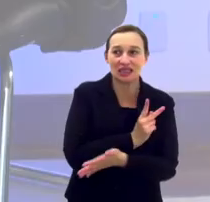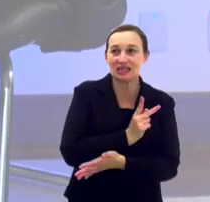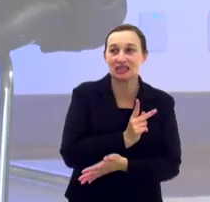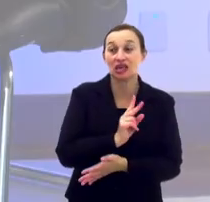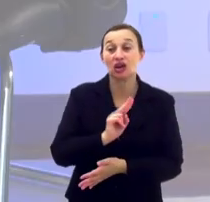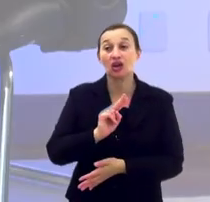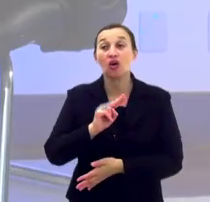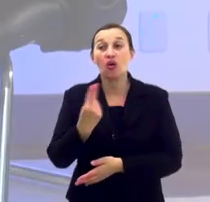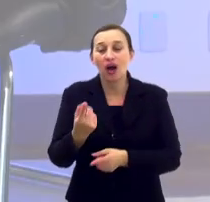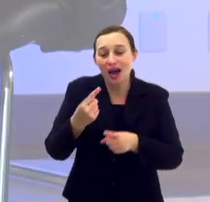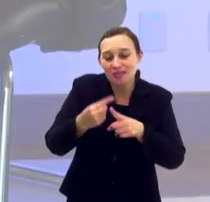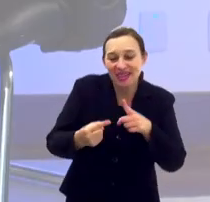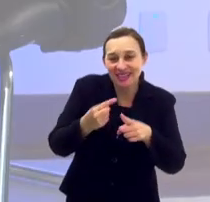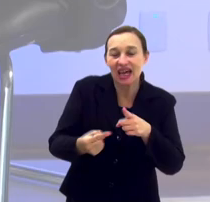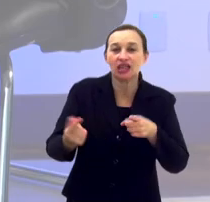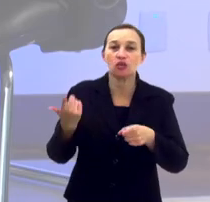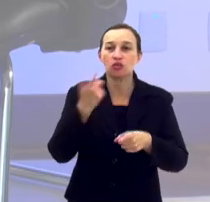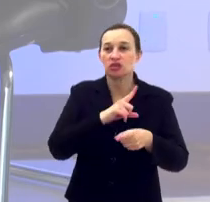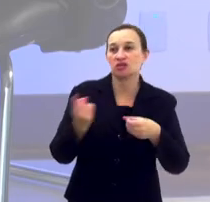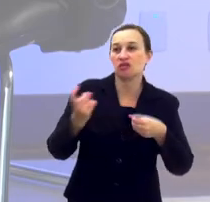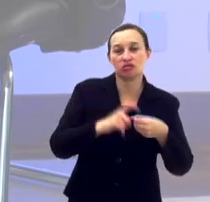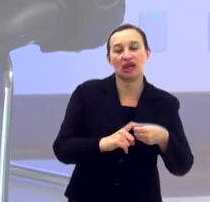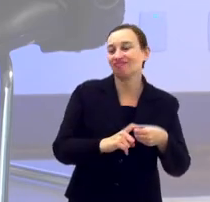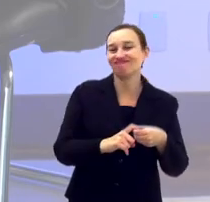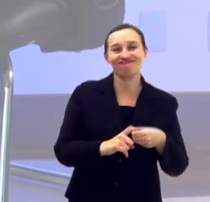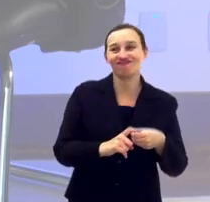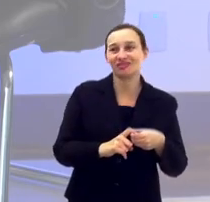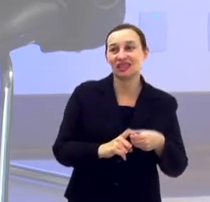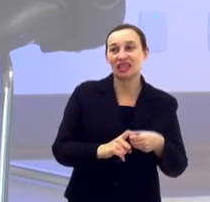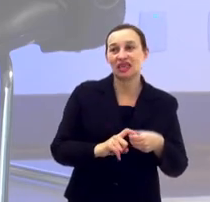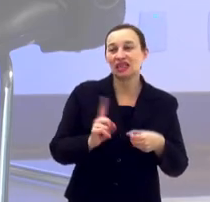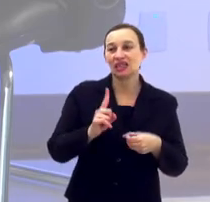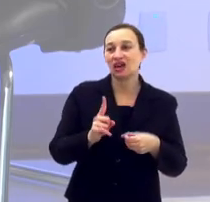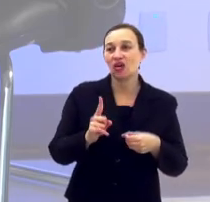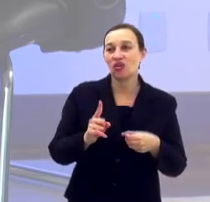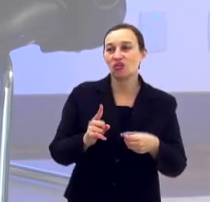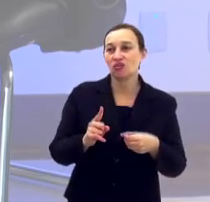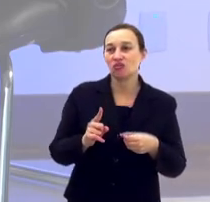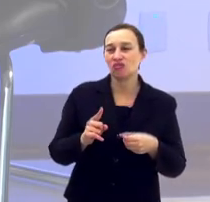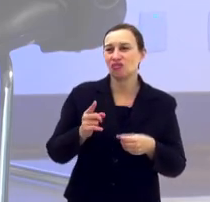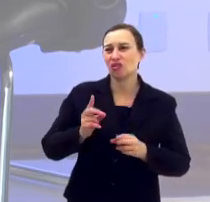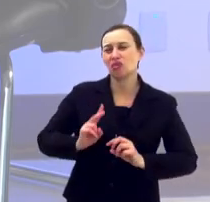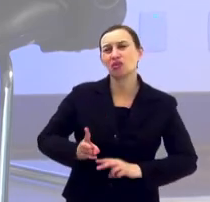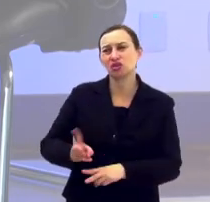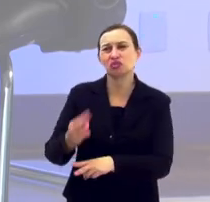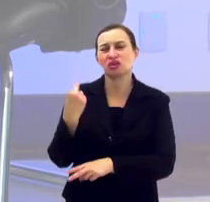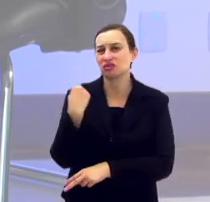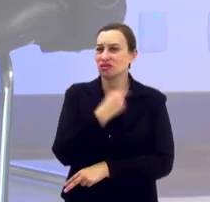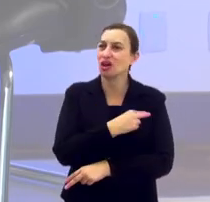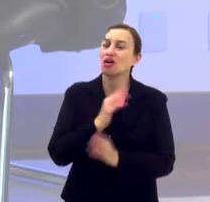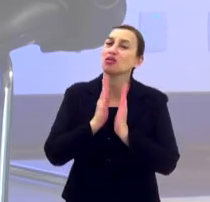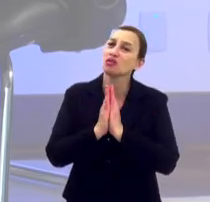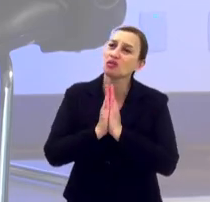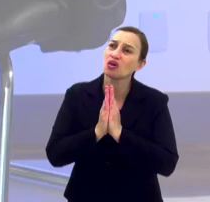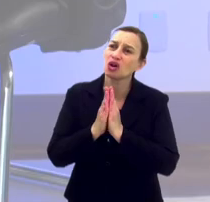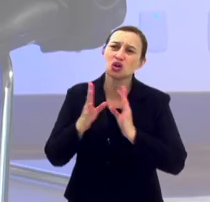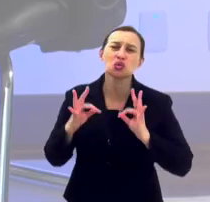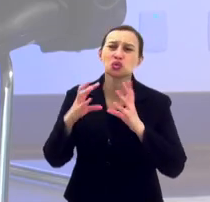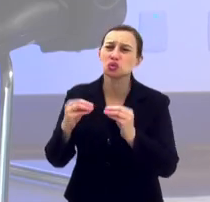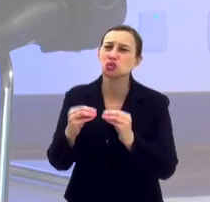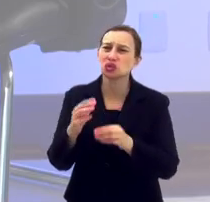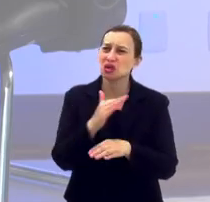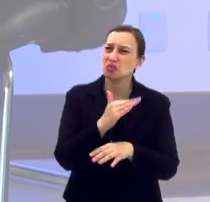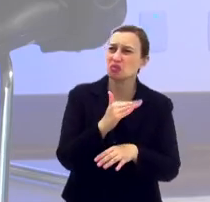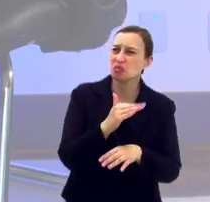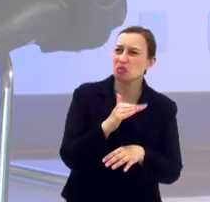ocorrer ou parte disso volte a ocorrer. E não vulgarizem o Holocausto, por favor. Não é tudo que